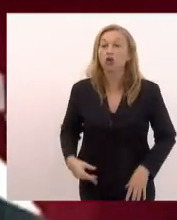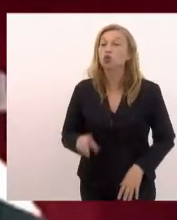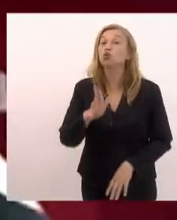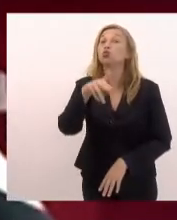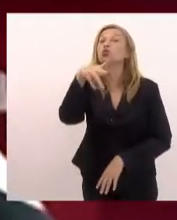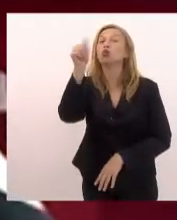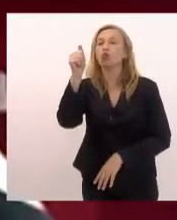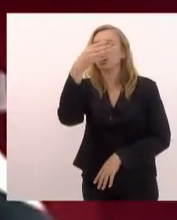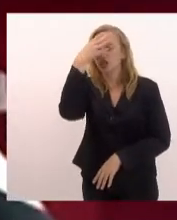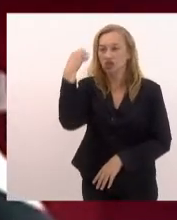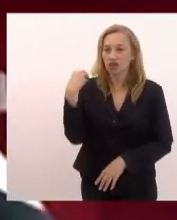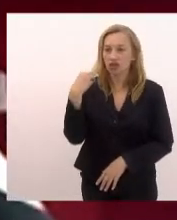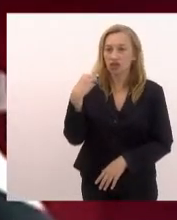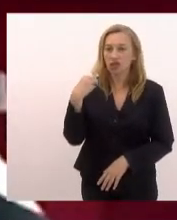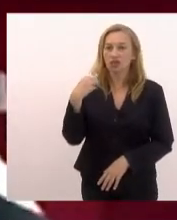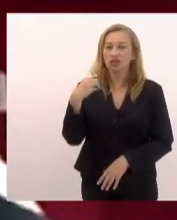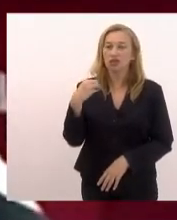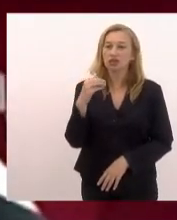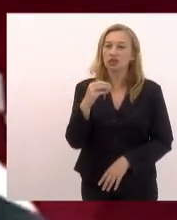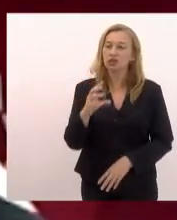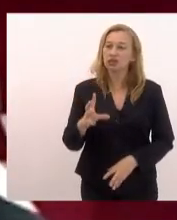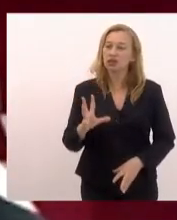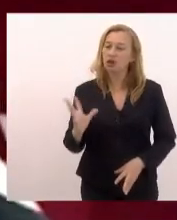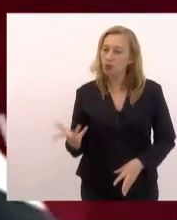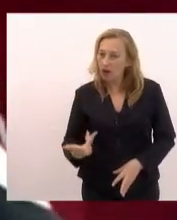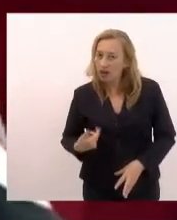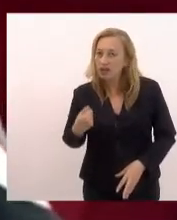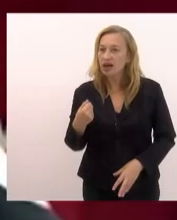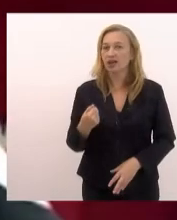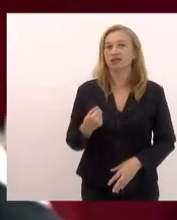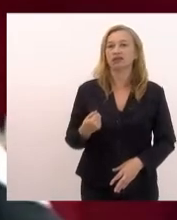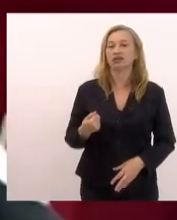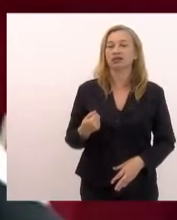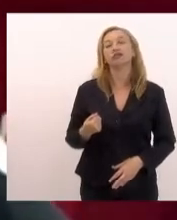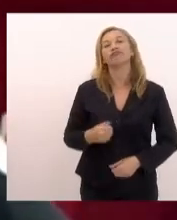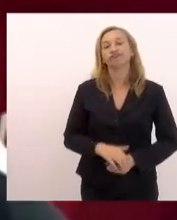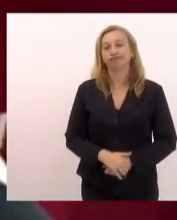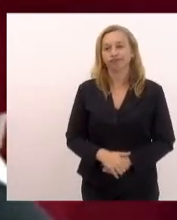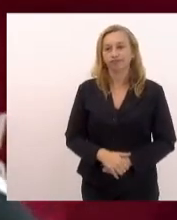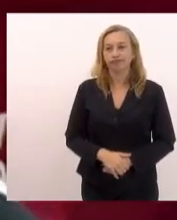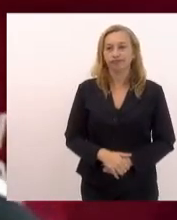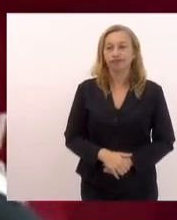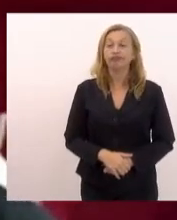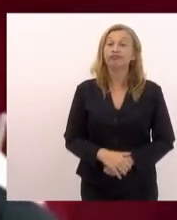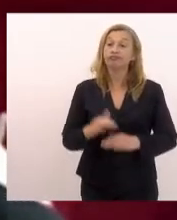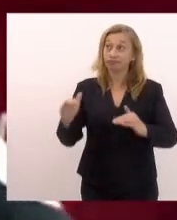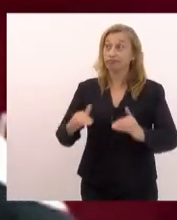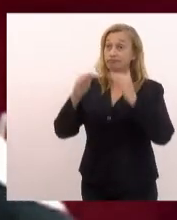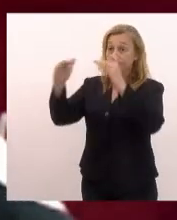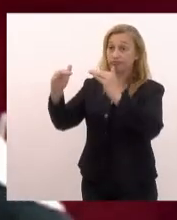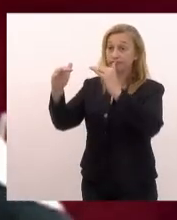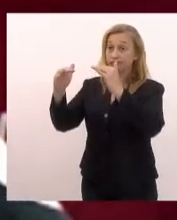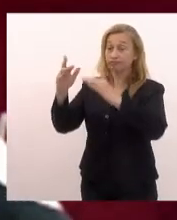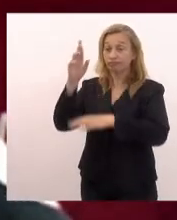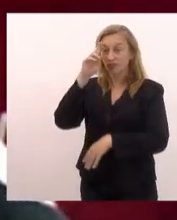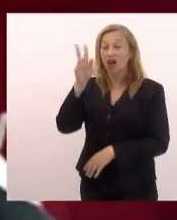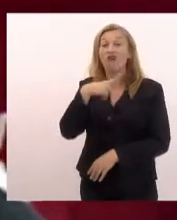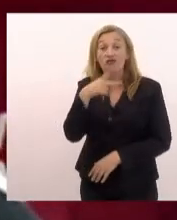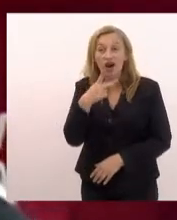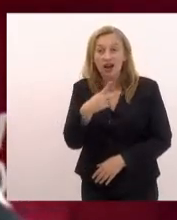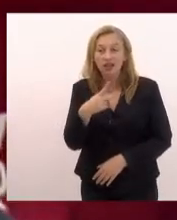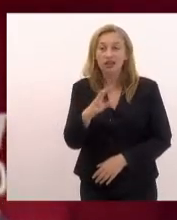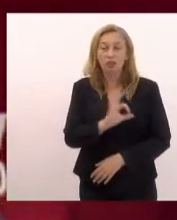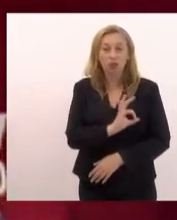esqueça de garantir a integralidade e de garantir a paridade. E Vossa Excelência falou da minha Polícia Civil e eu fiquei